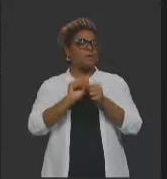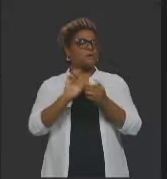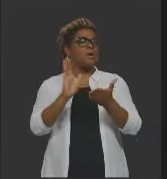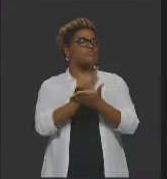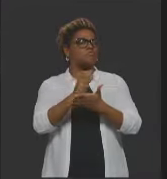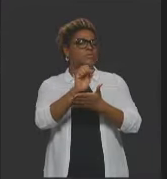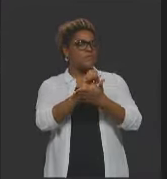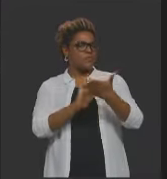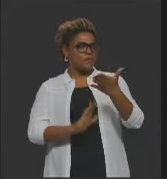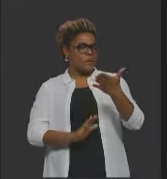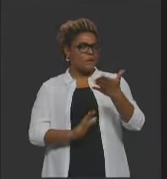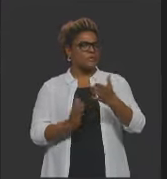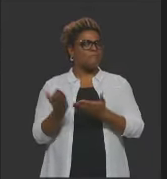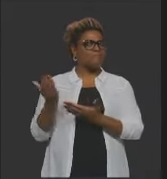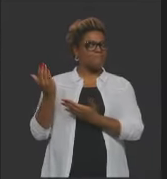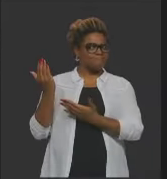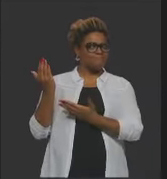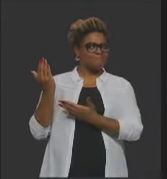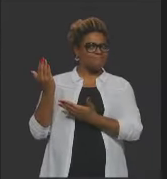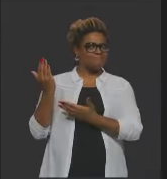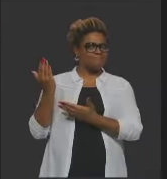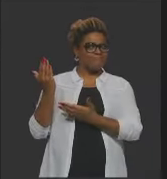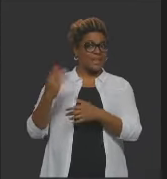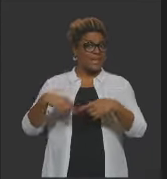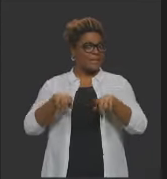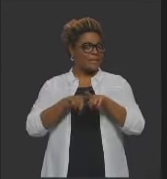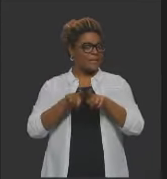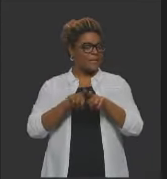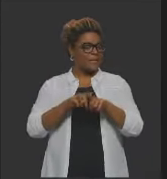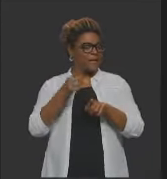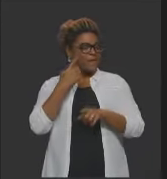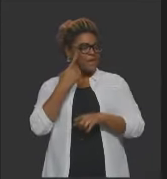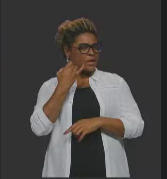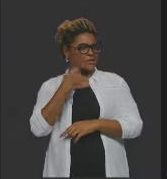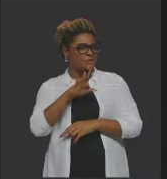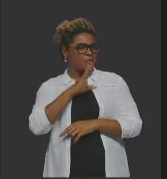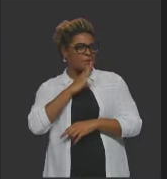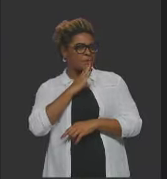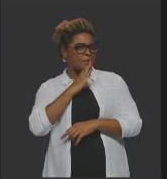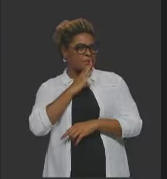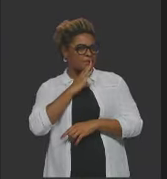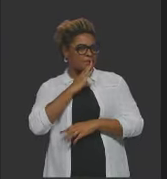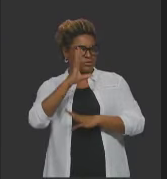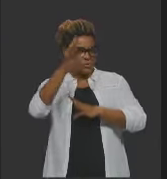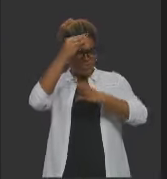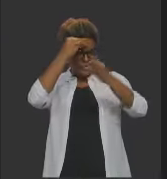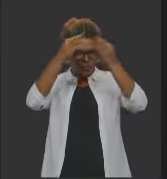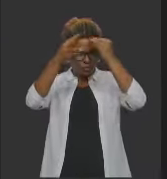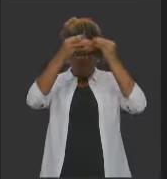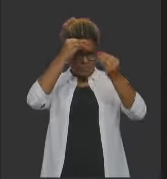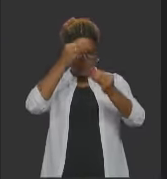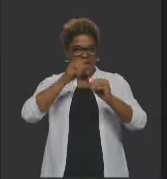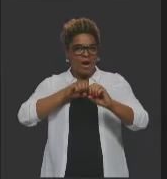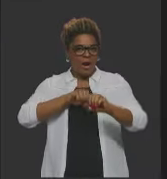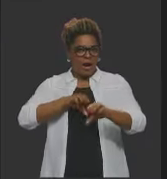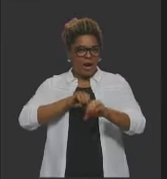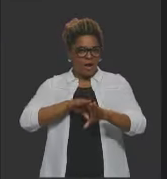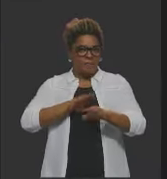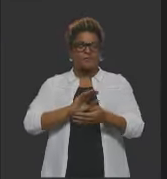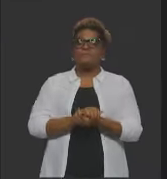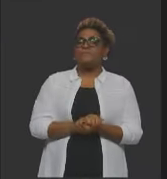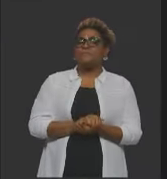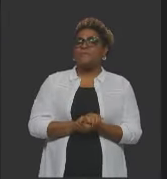trouxe para você e vamos verificar aí os seus conhecimentos sobre as aulas. A importância da digestão para o nosso corpo